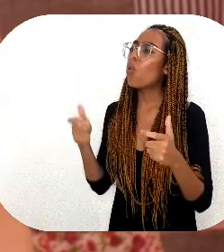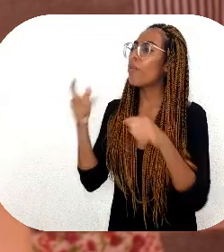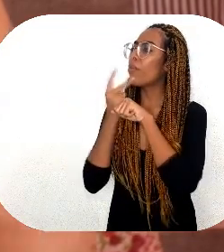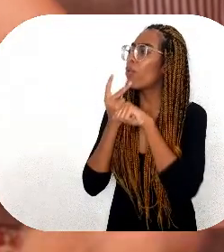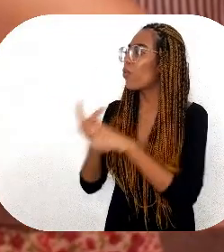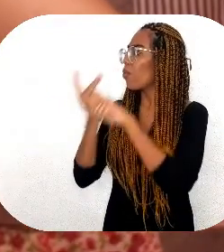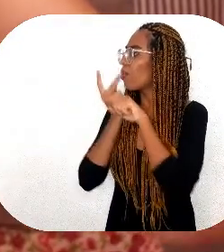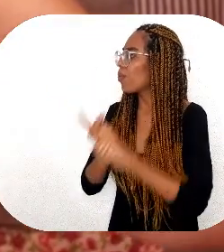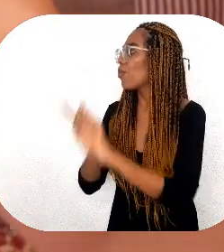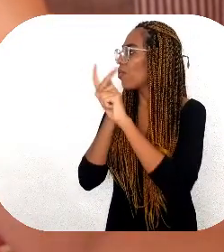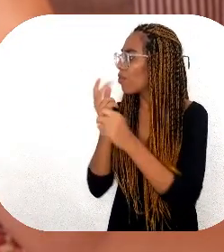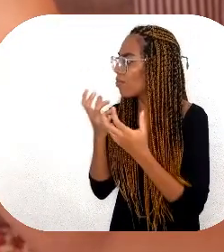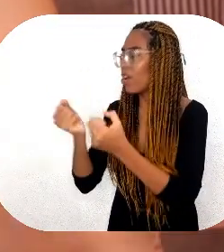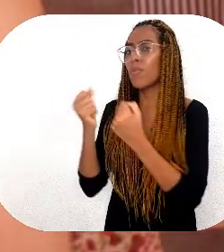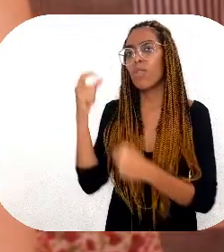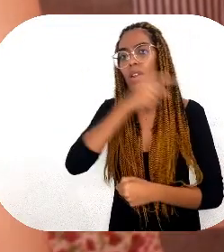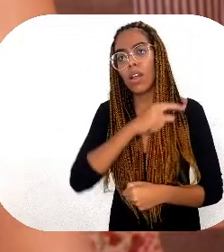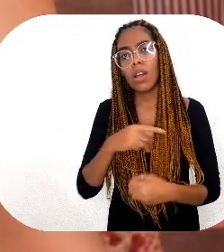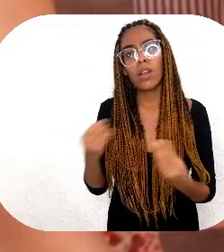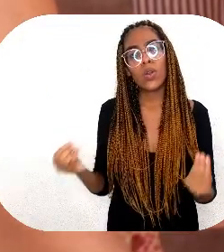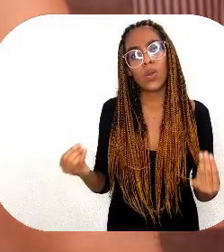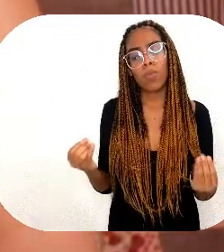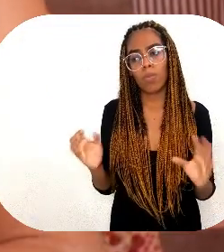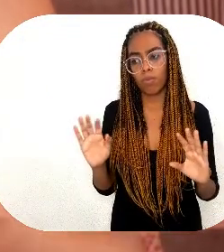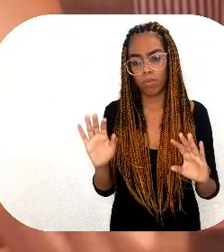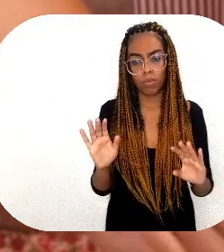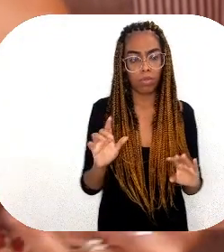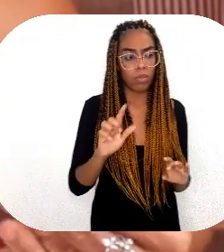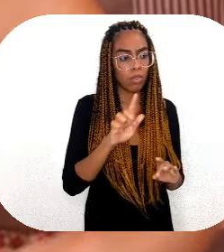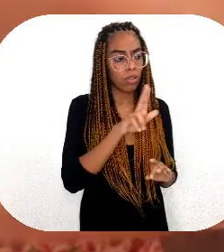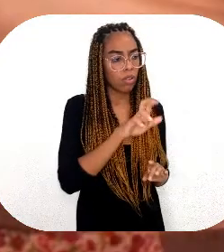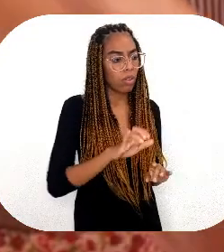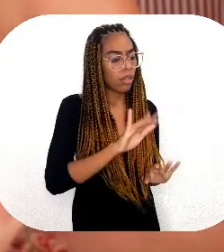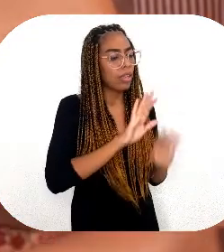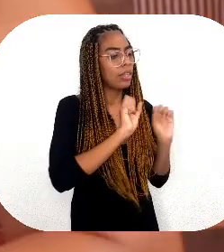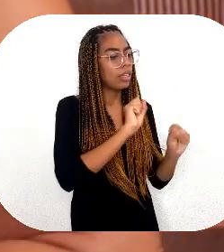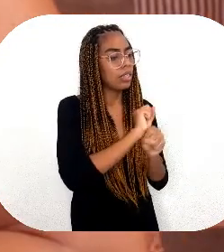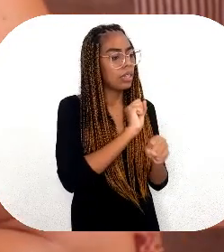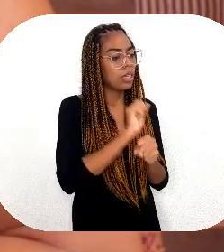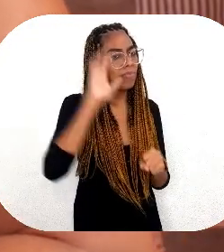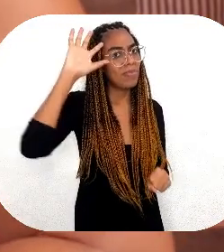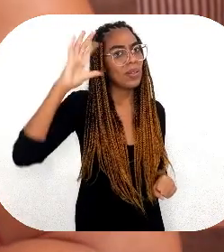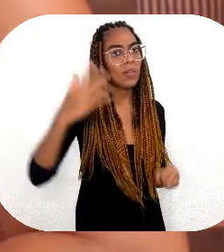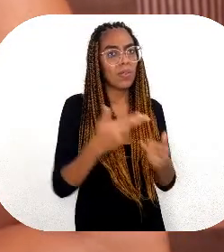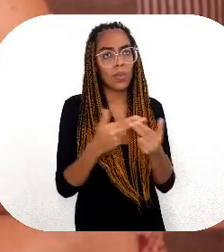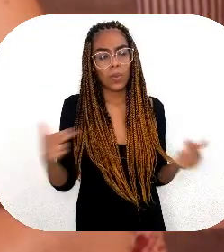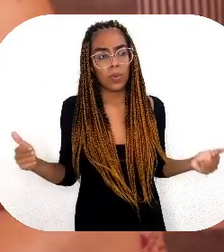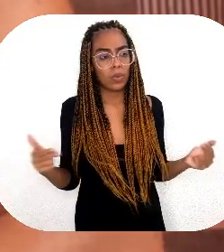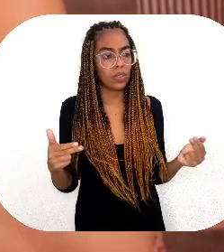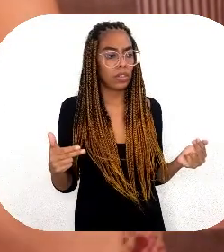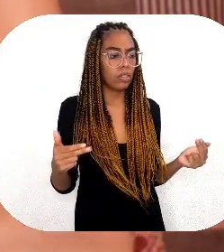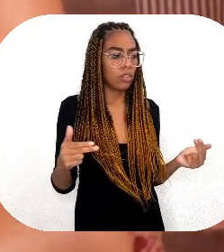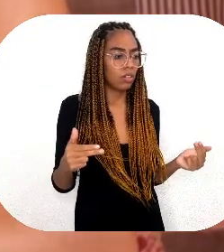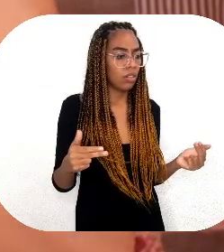quando o gato chegou, disse, mas meu amigo, onde você está? Eu estava ali procurando. Vamos lá dar uma olhada no nosso Gê. Eita, o